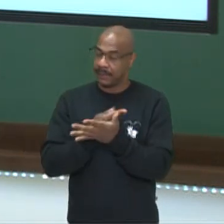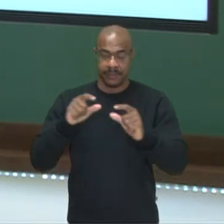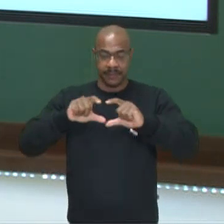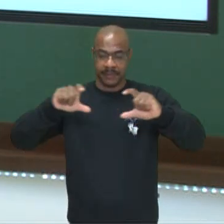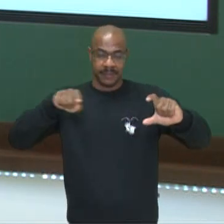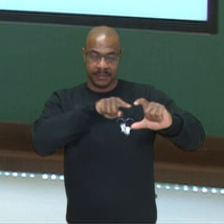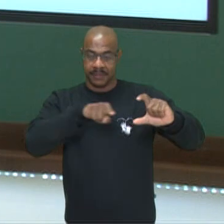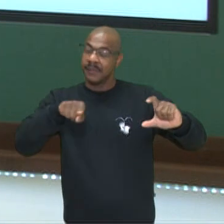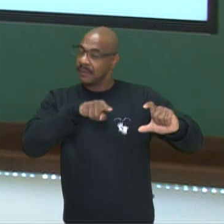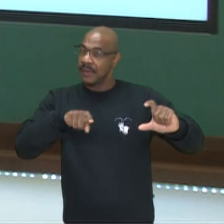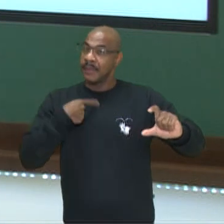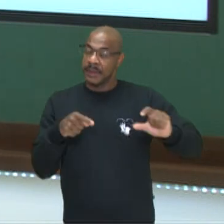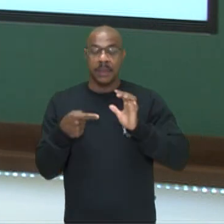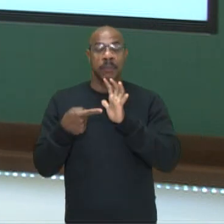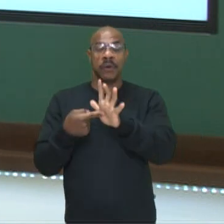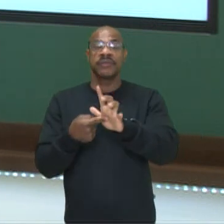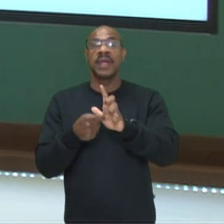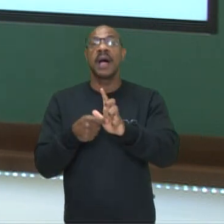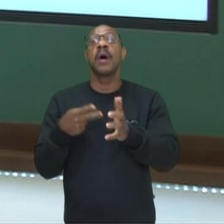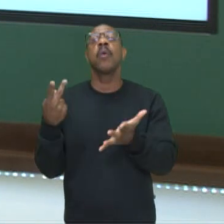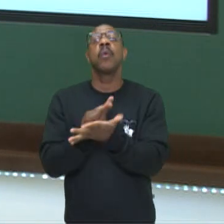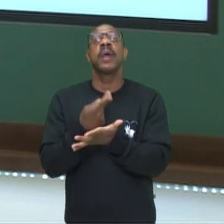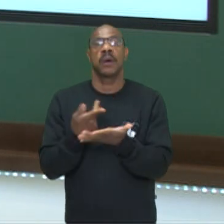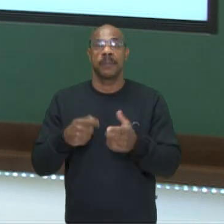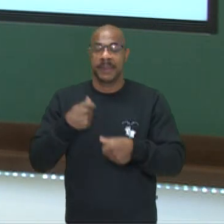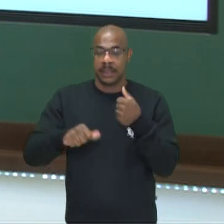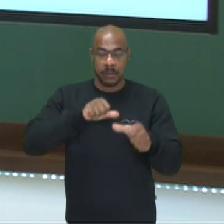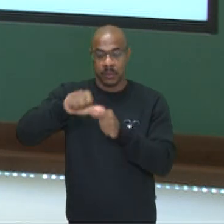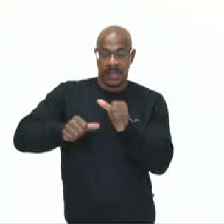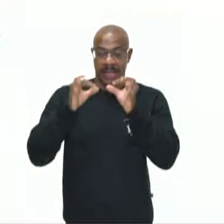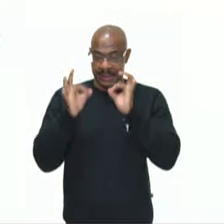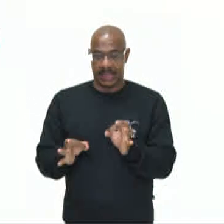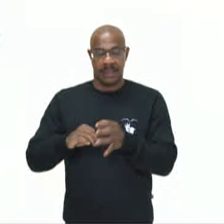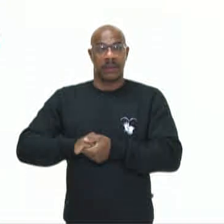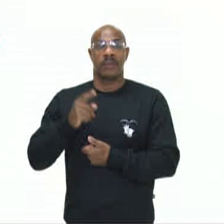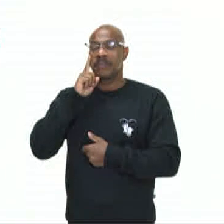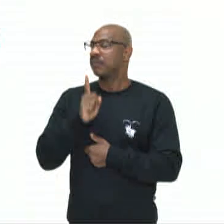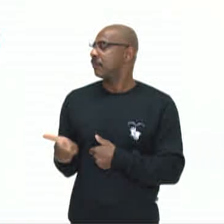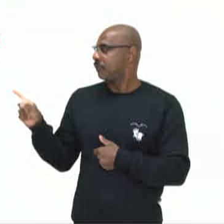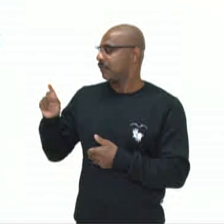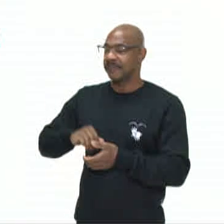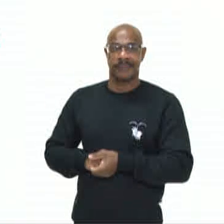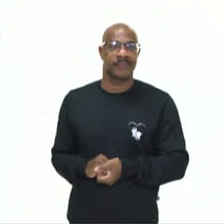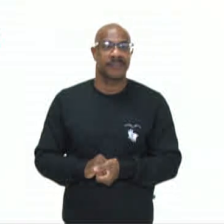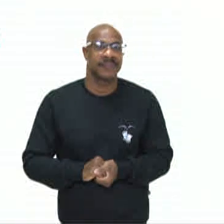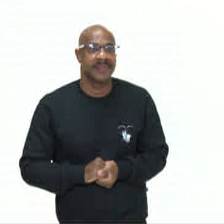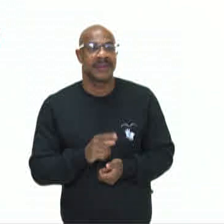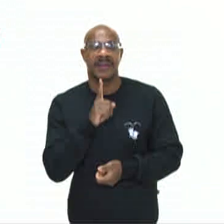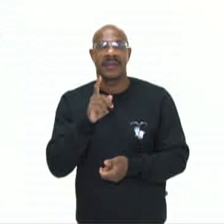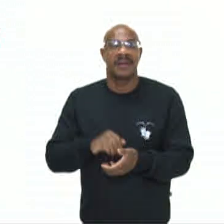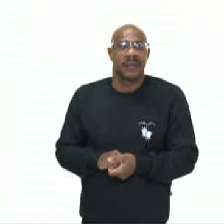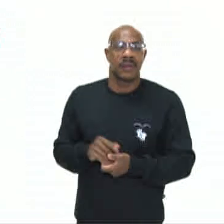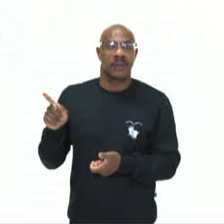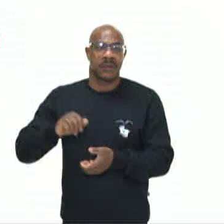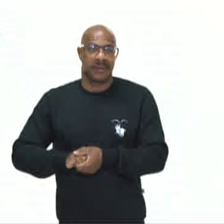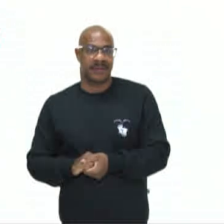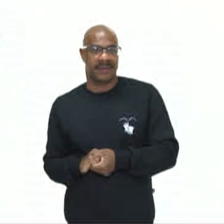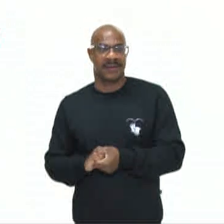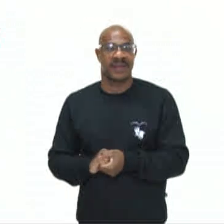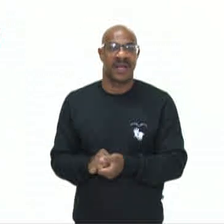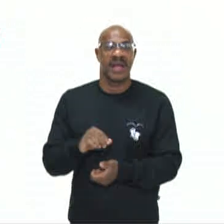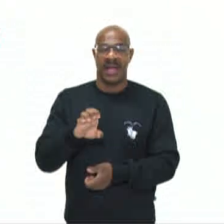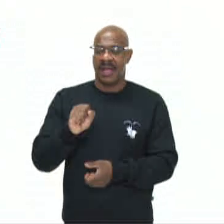Vamos identificar e reescrevê-la de forma correta. Então aqui, né, o erro está que ficou conhecido como escravidão